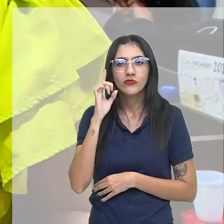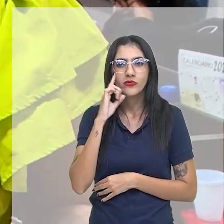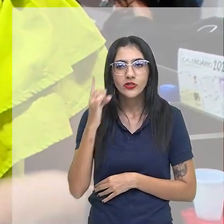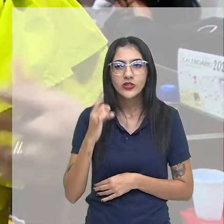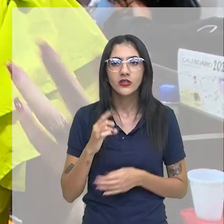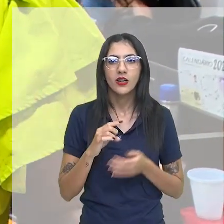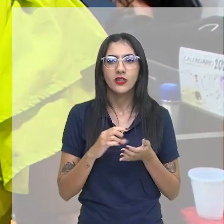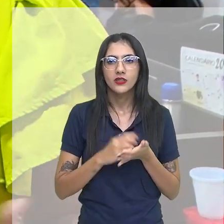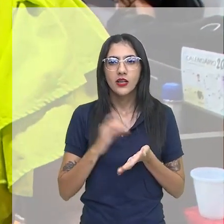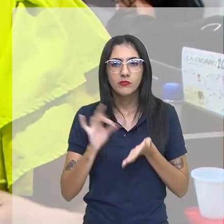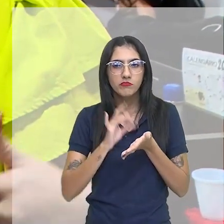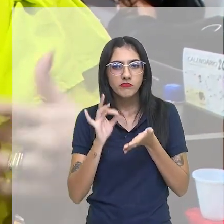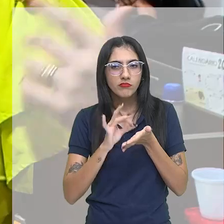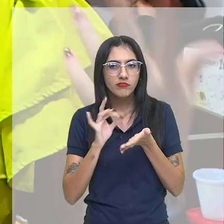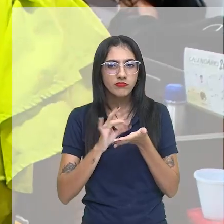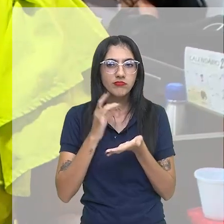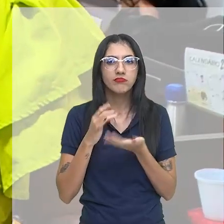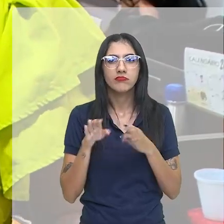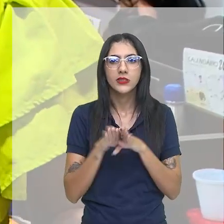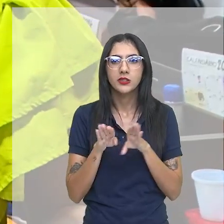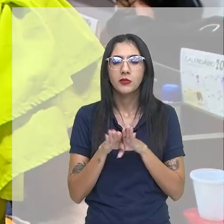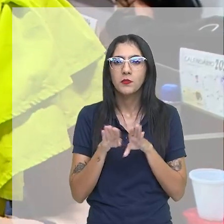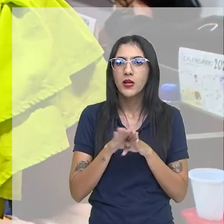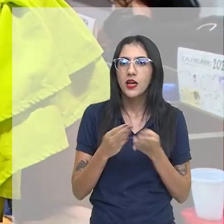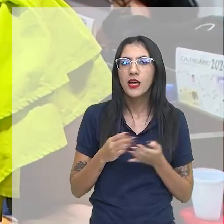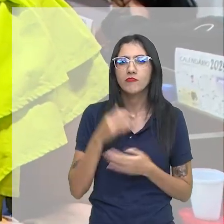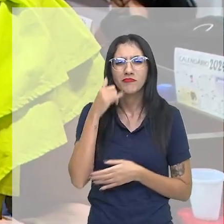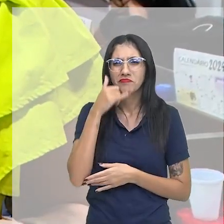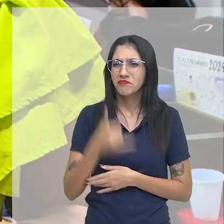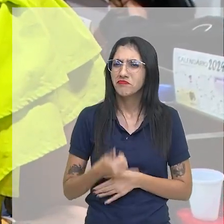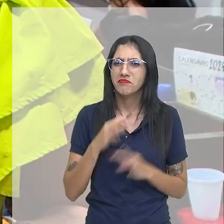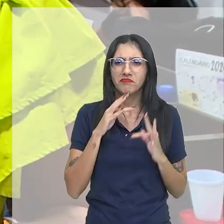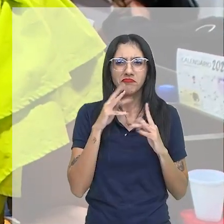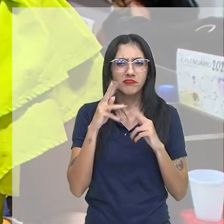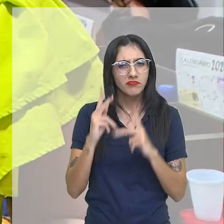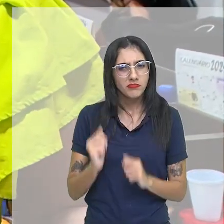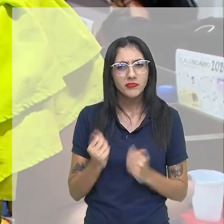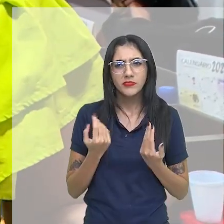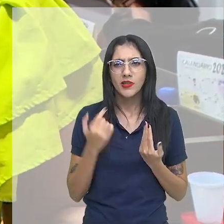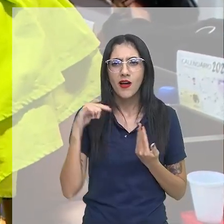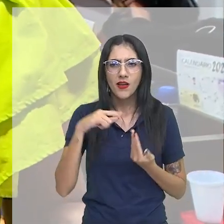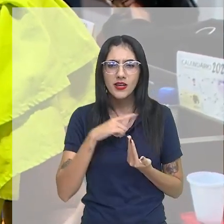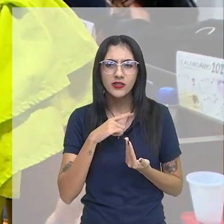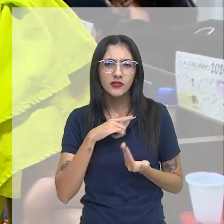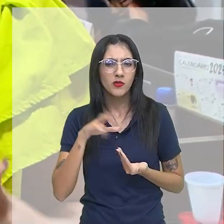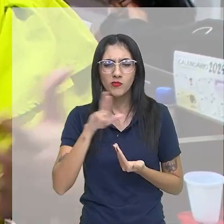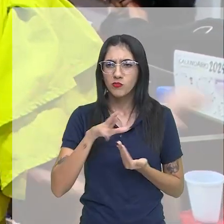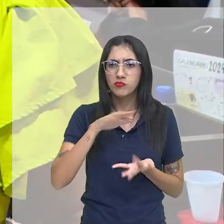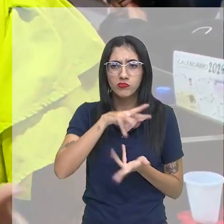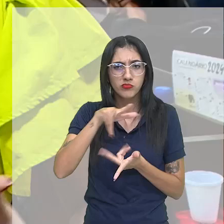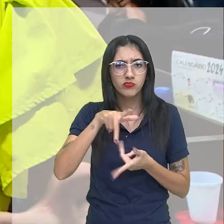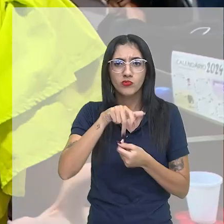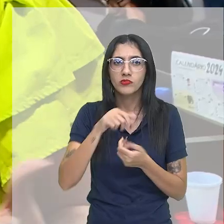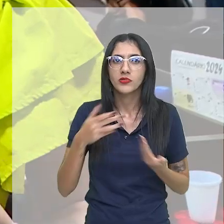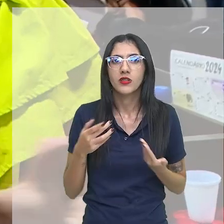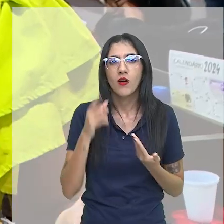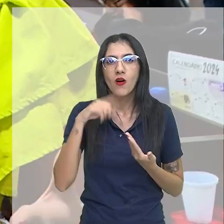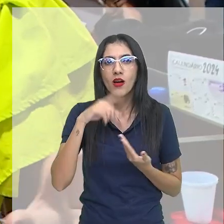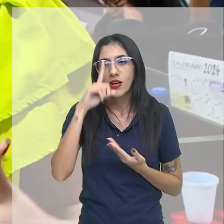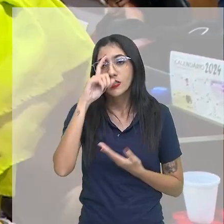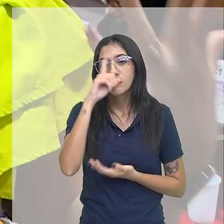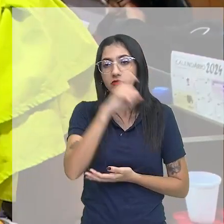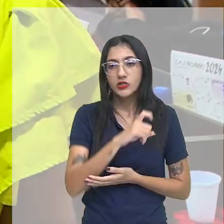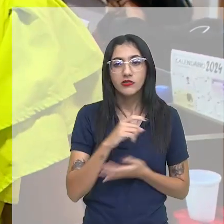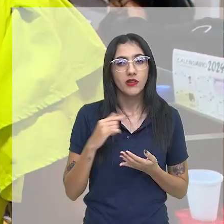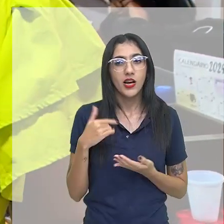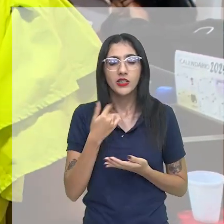de computador, tablets, né? Os smartphones de uma forma geral, eles estão espalhados pelo mundo, então é até difícil a gente